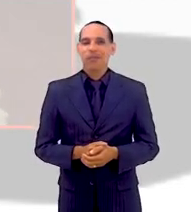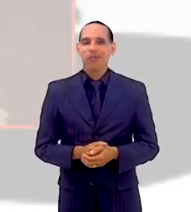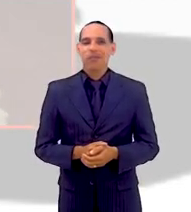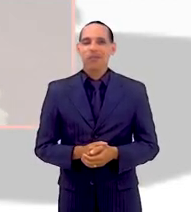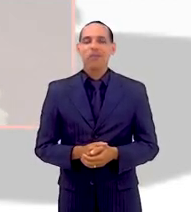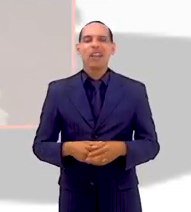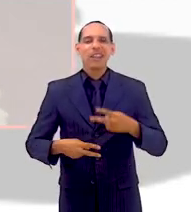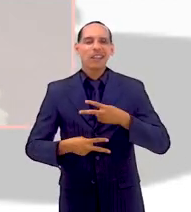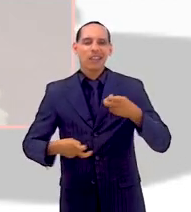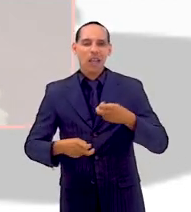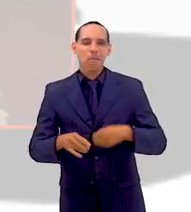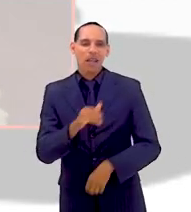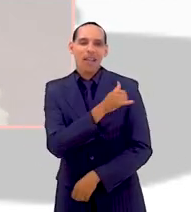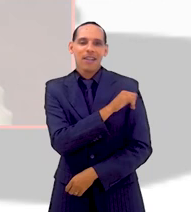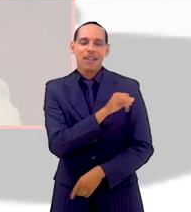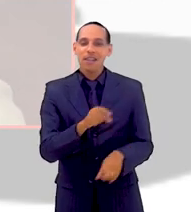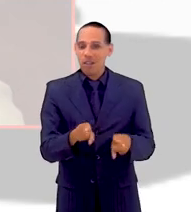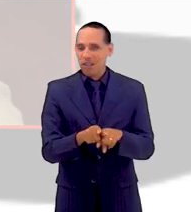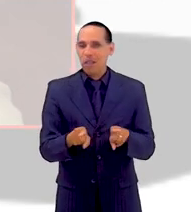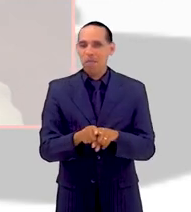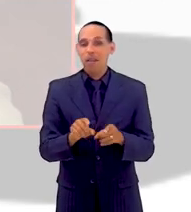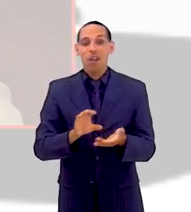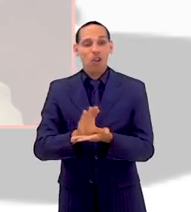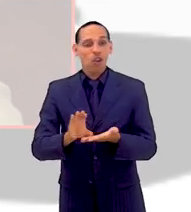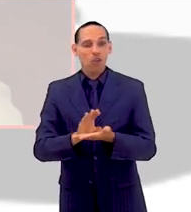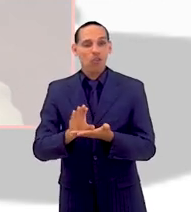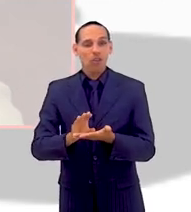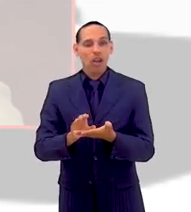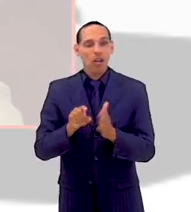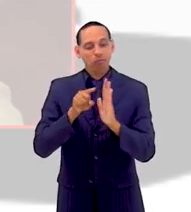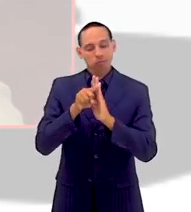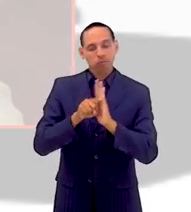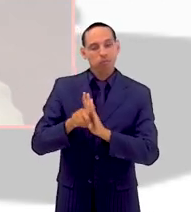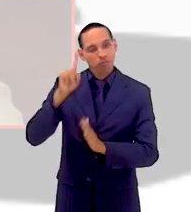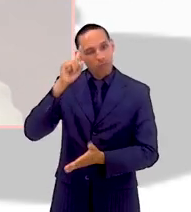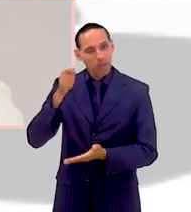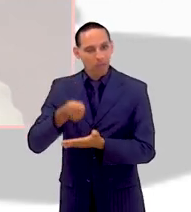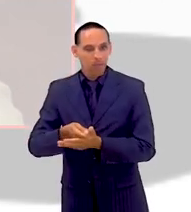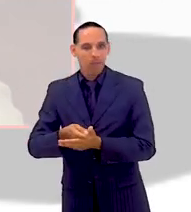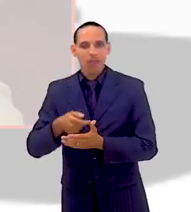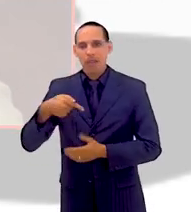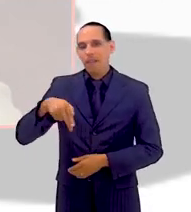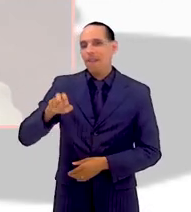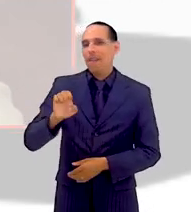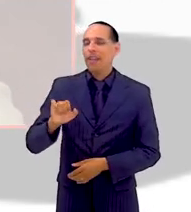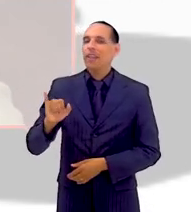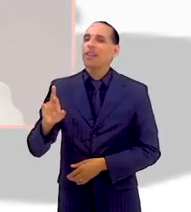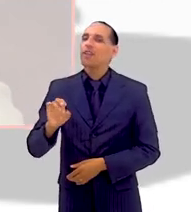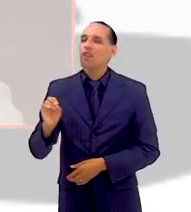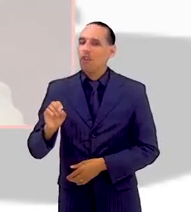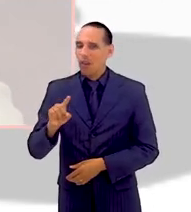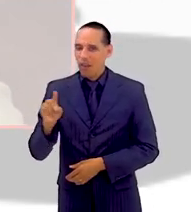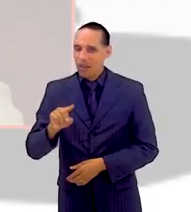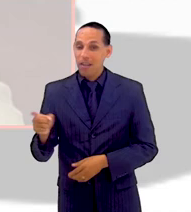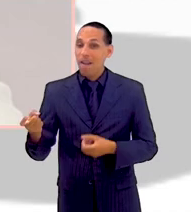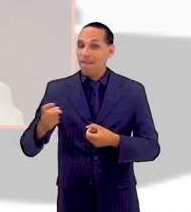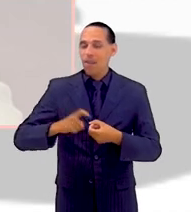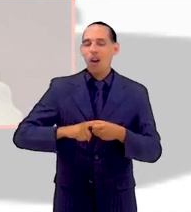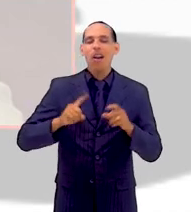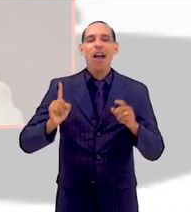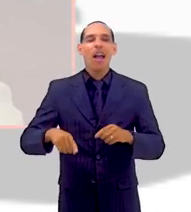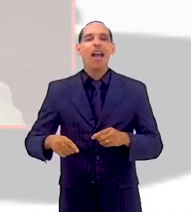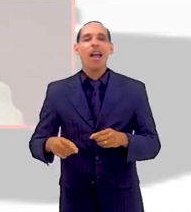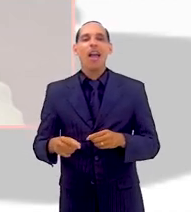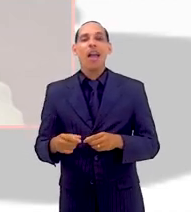do Sebrae Rio, também o conselho consultivo, o conselho deliberativo, que é o Antônio Queiroz, que voltou agora, inclusive, como vice-presidente